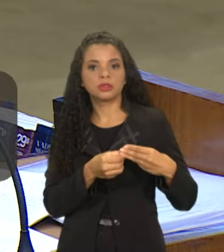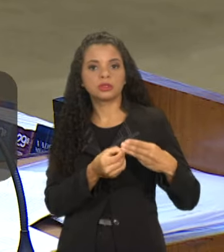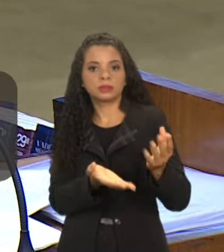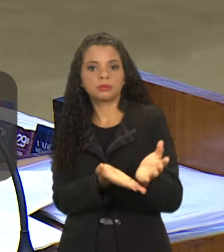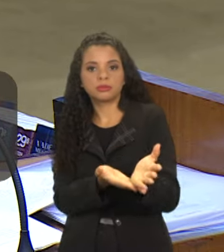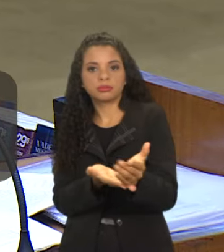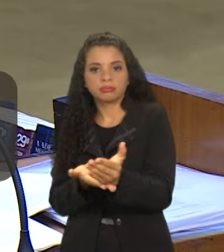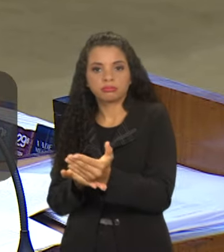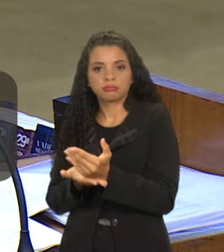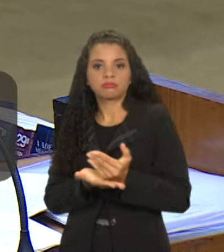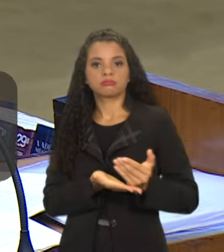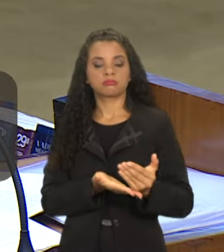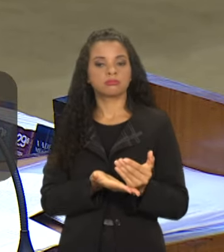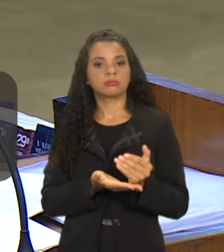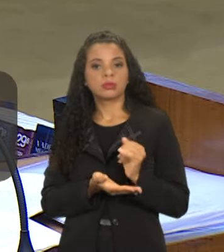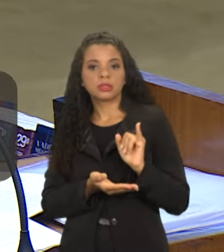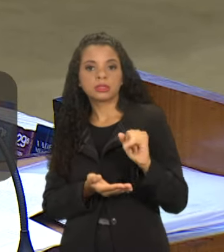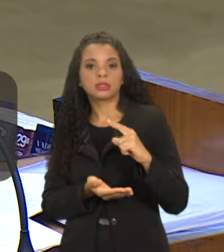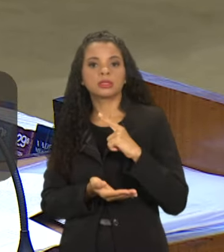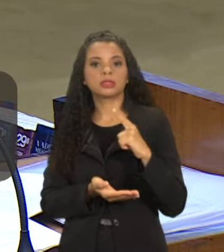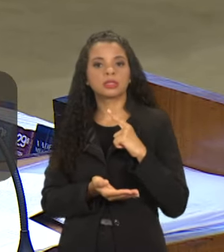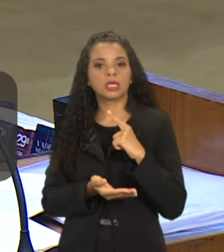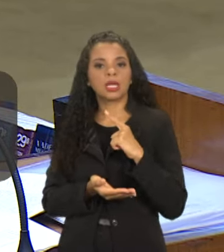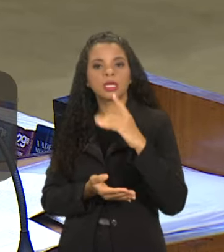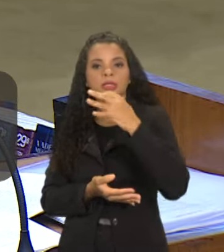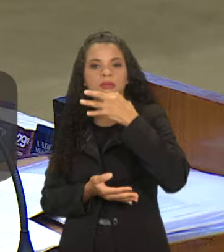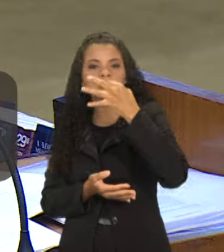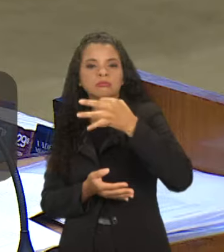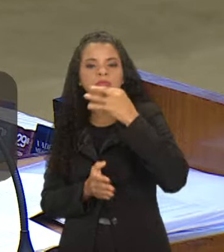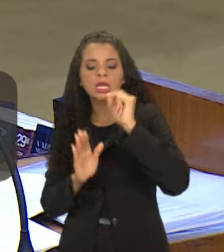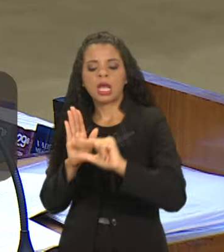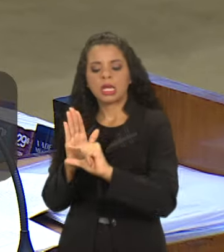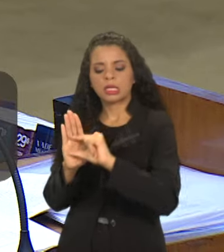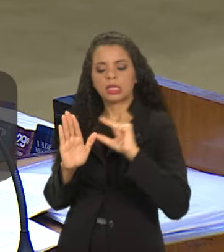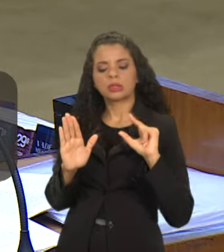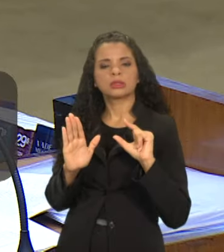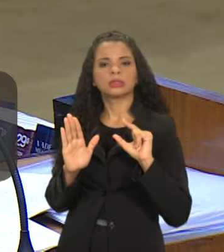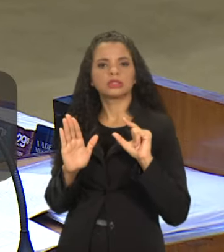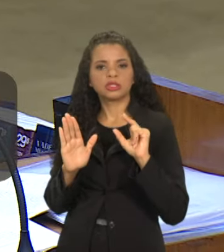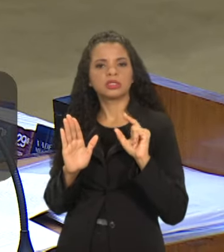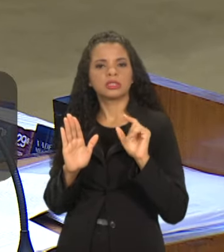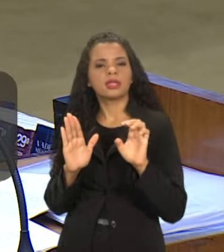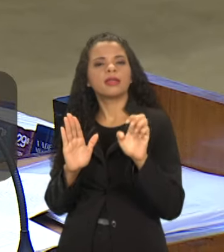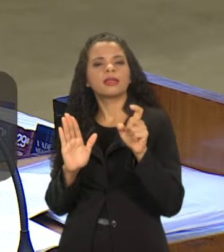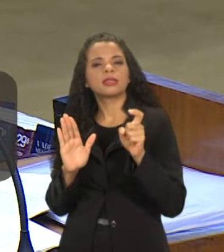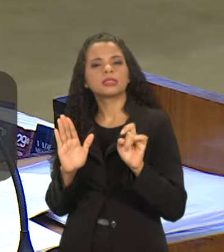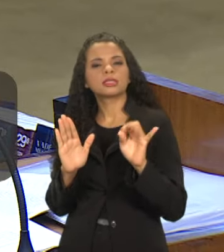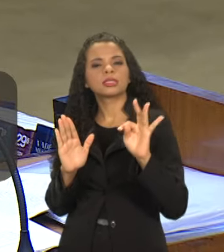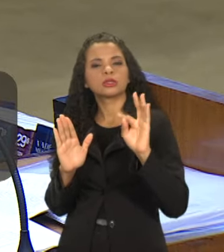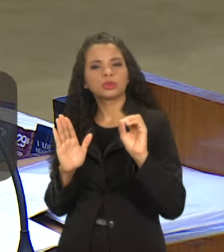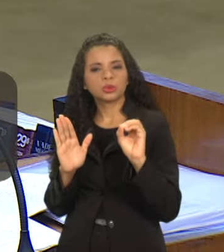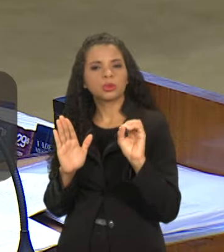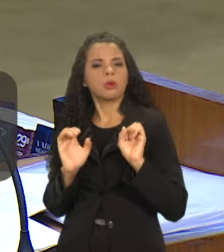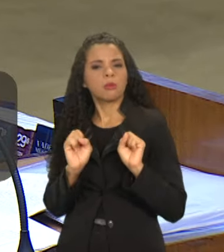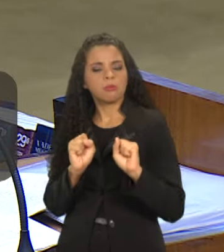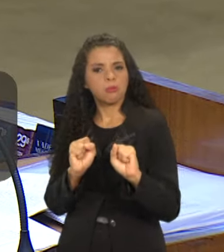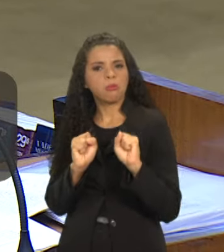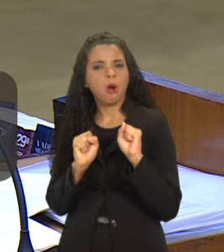uma alegação de que há uma cláusula de êxito que poderia, veja, poderia, em tese,